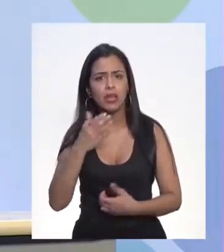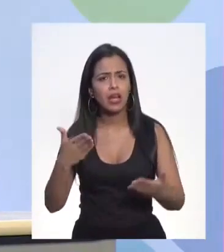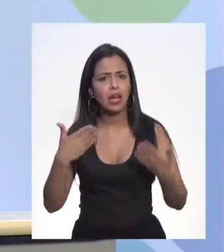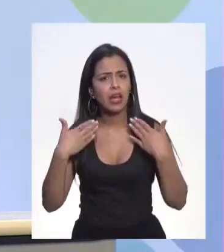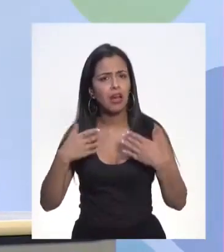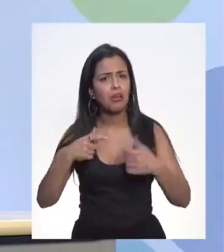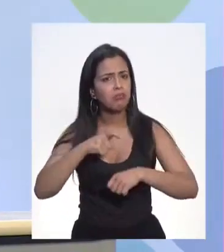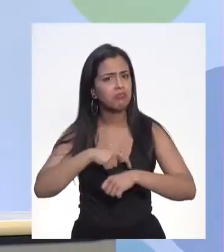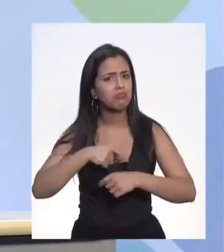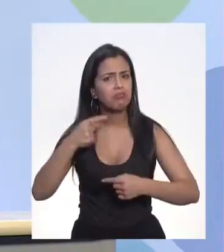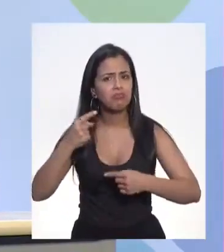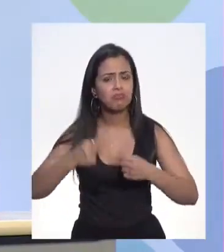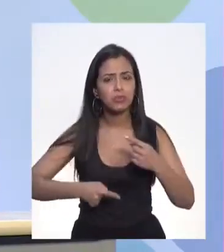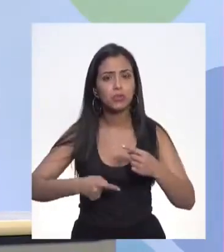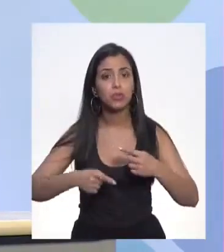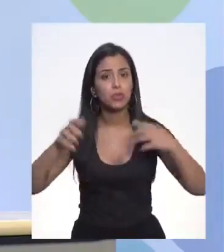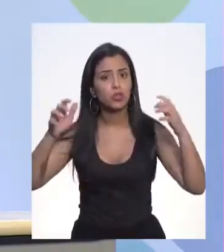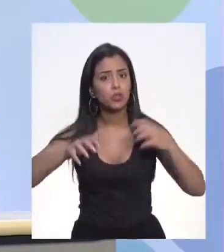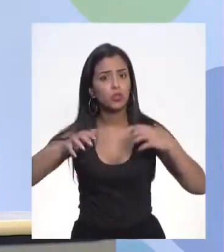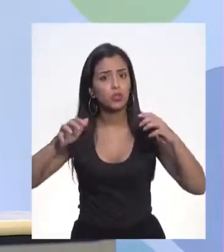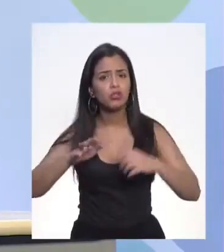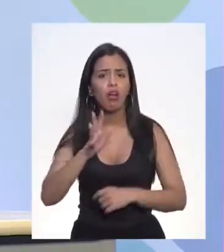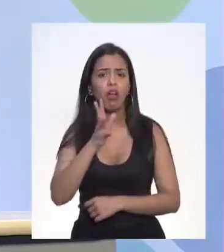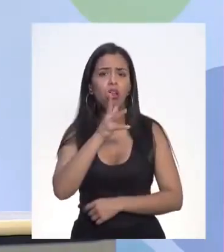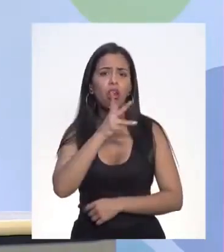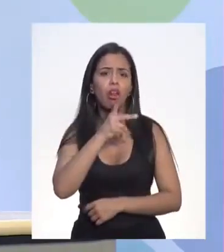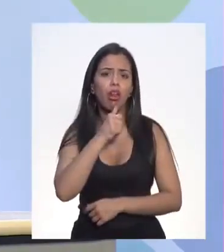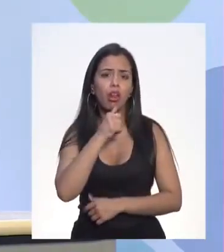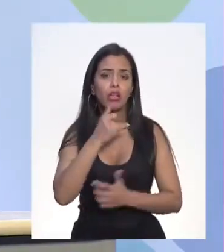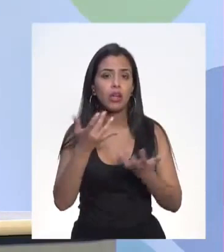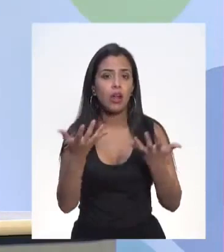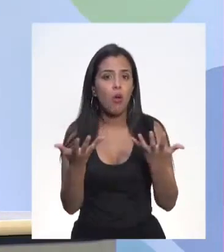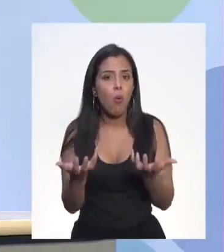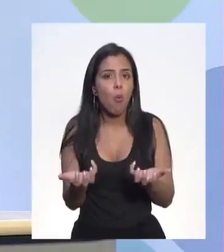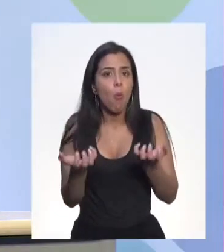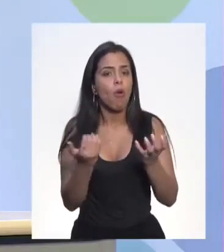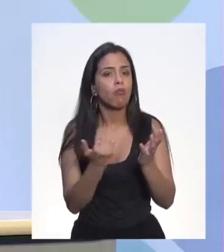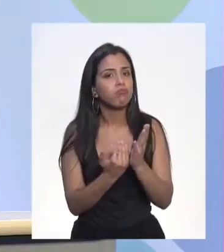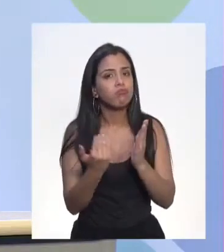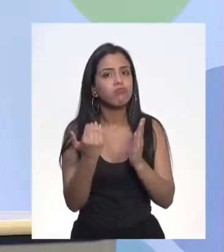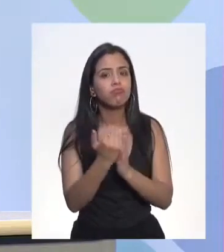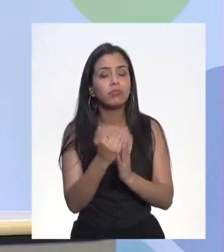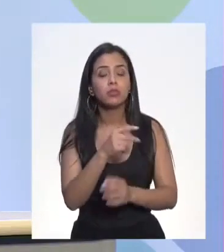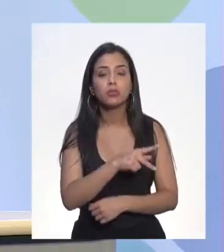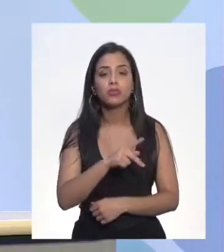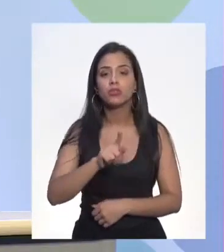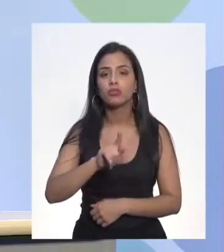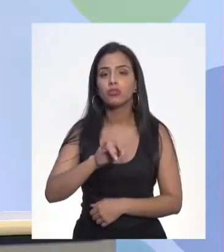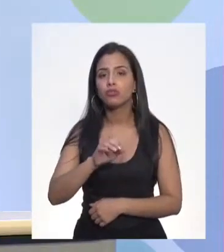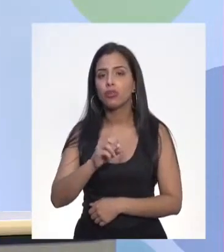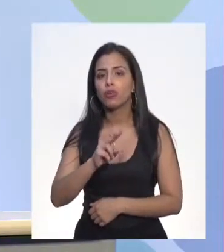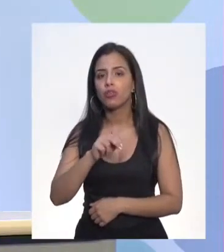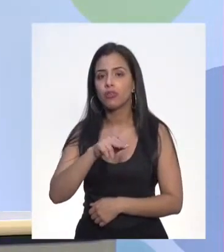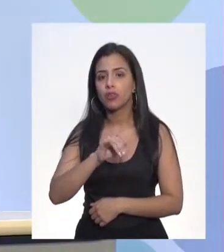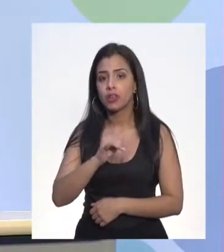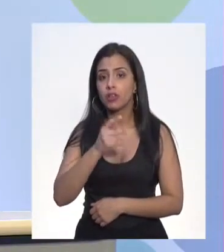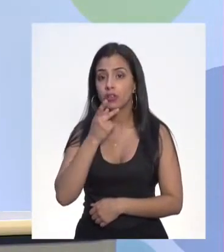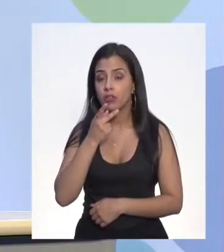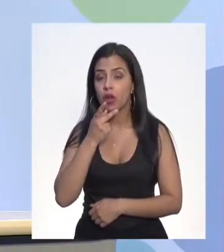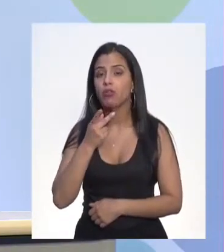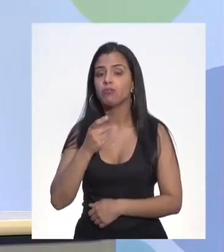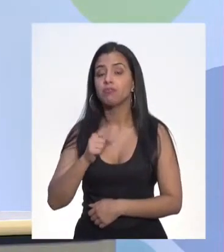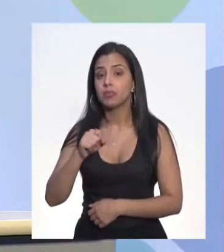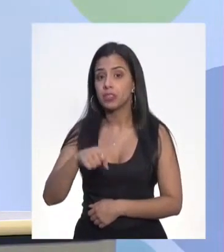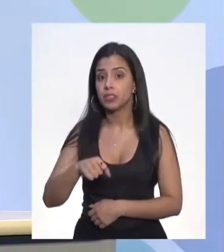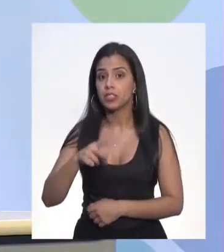chuvas tardias, secas extremas. O professor Giovanni diz, sim, pois a saturação ou esgotamento